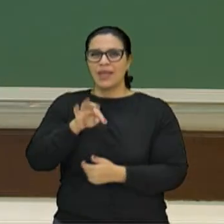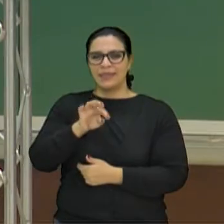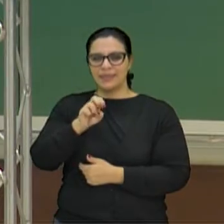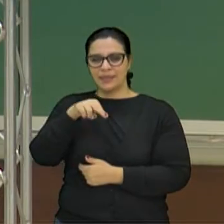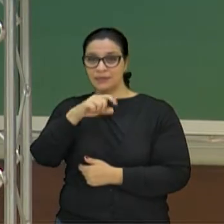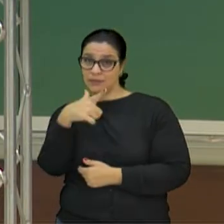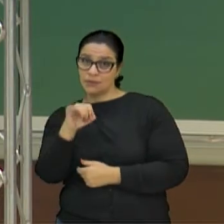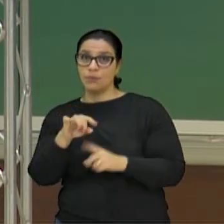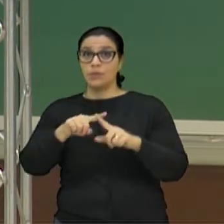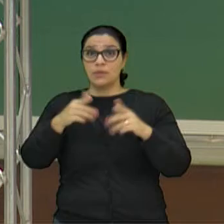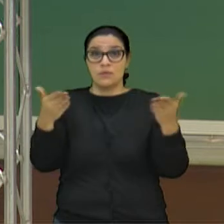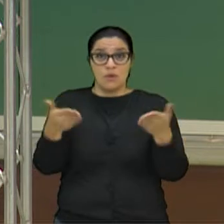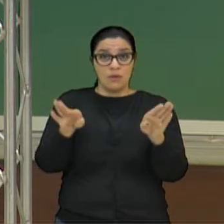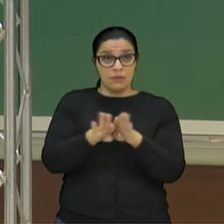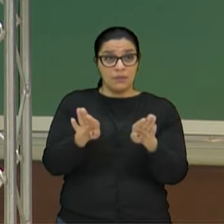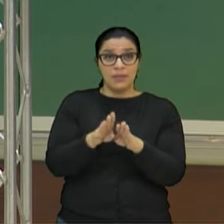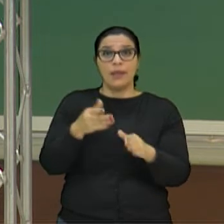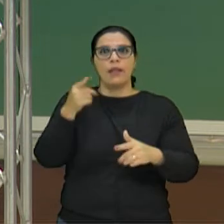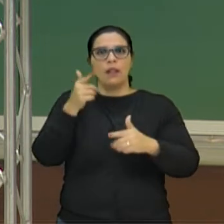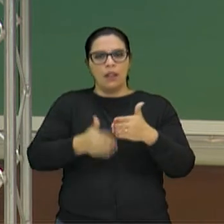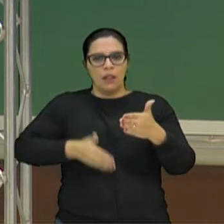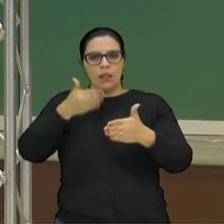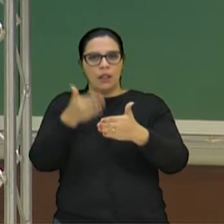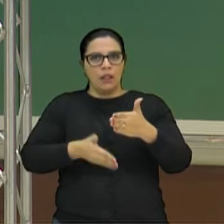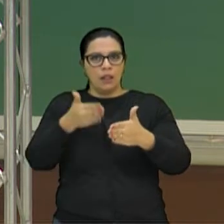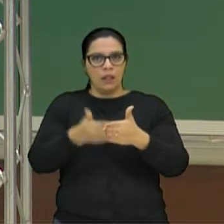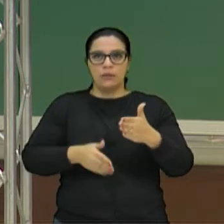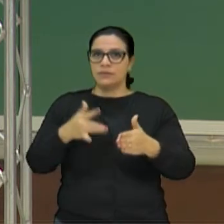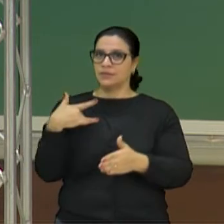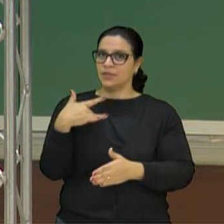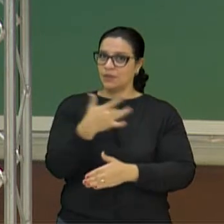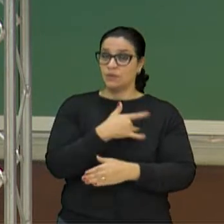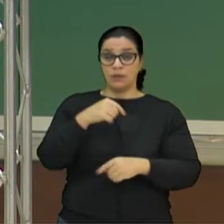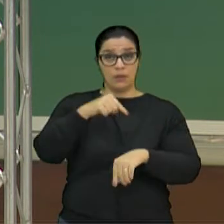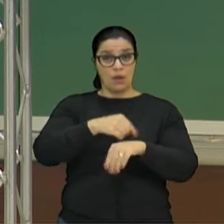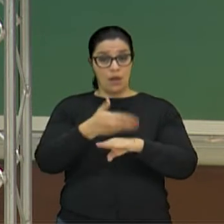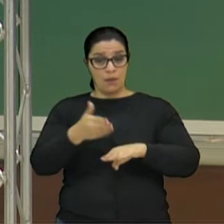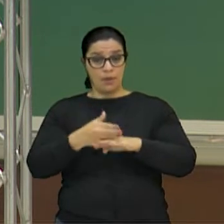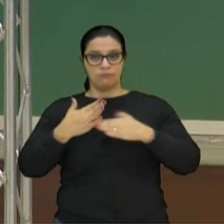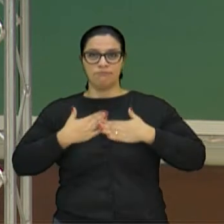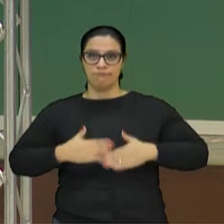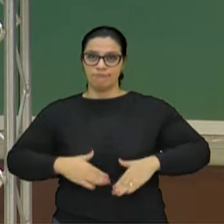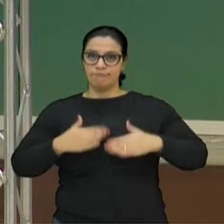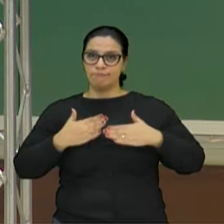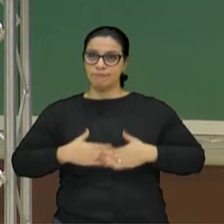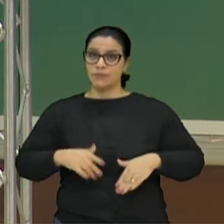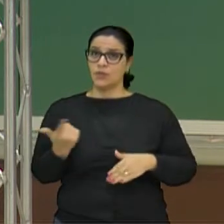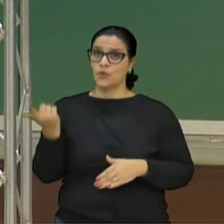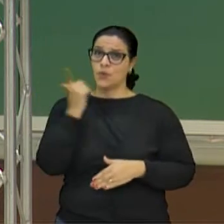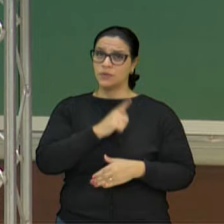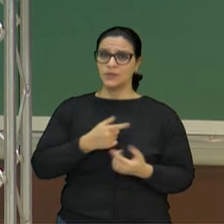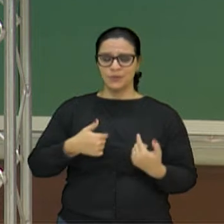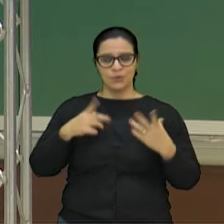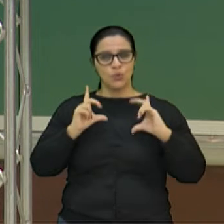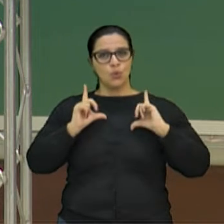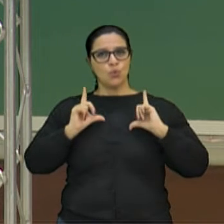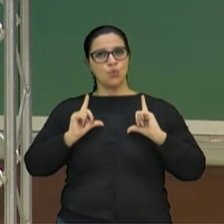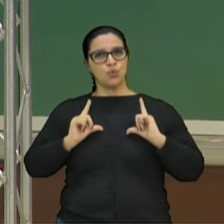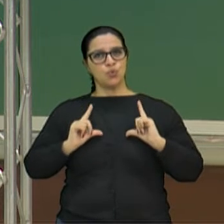esses empecilhozinhos na nossa saúde. Então, através do relaxamento, nós estamos